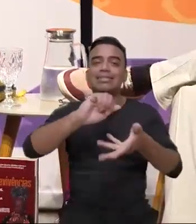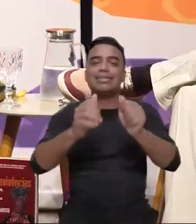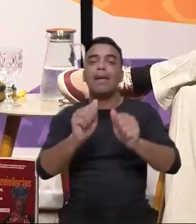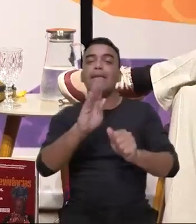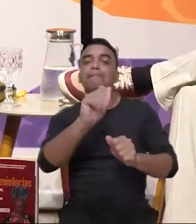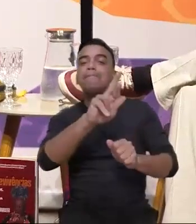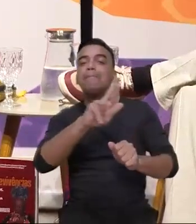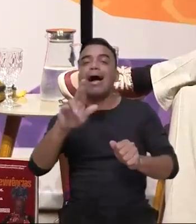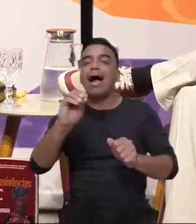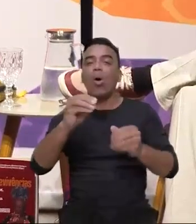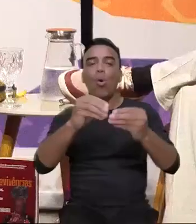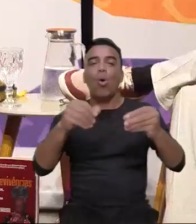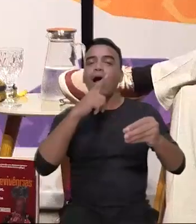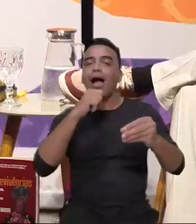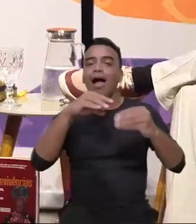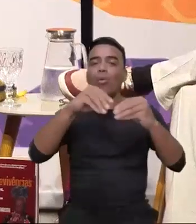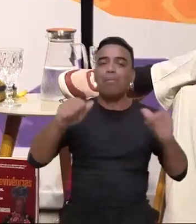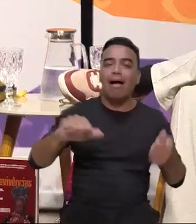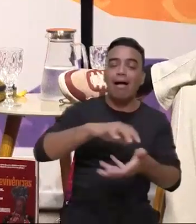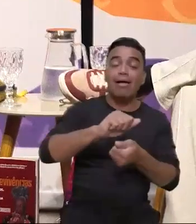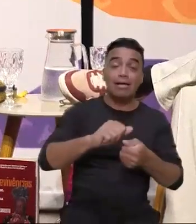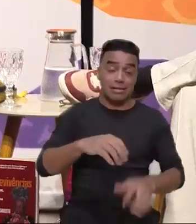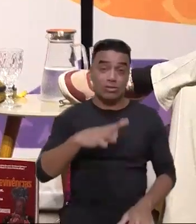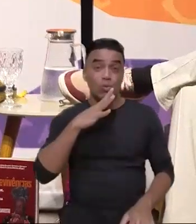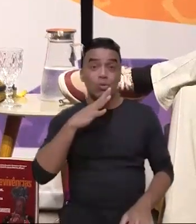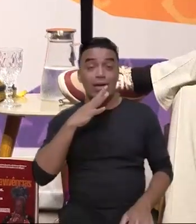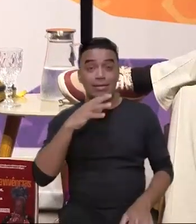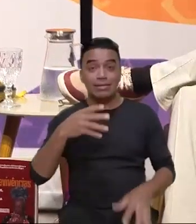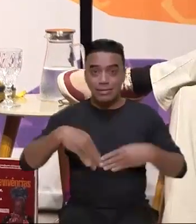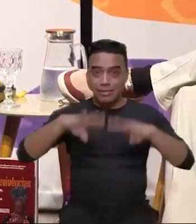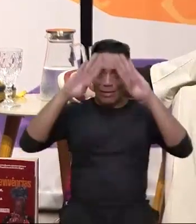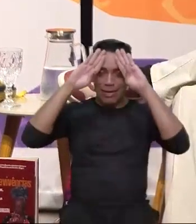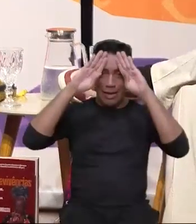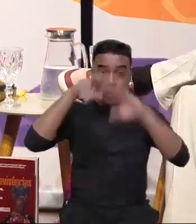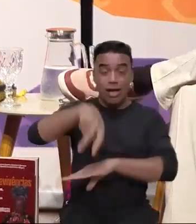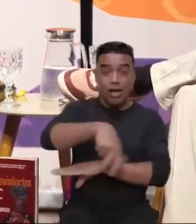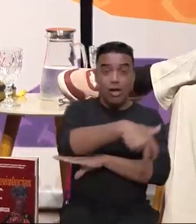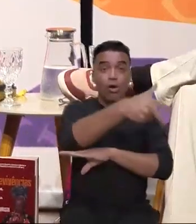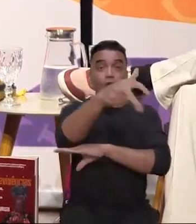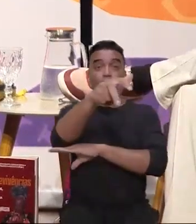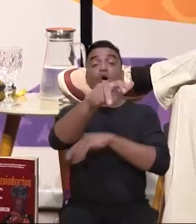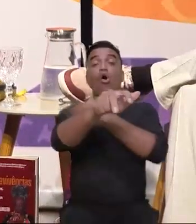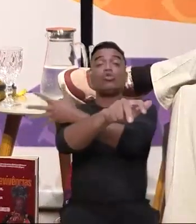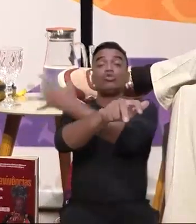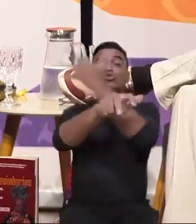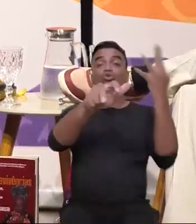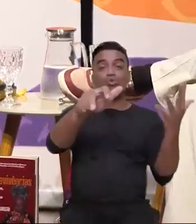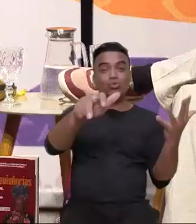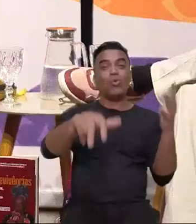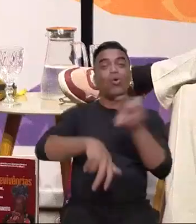Quem conhece a mitologia de Oxumaré vai entender por